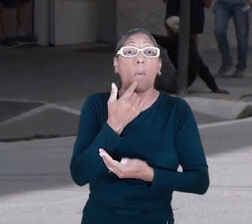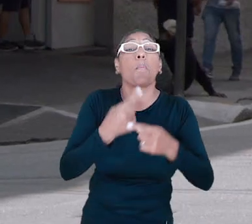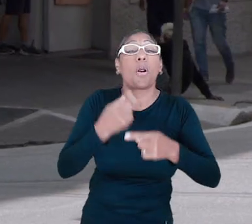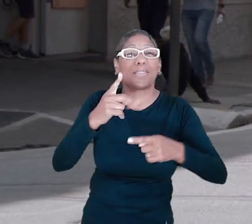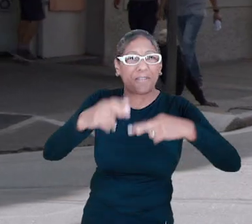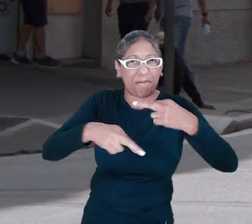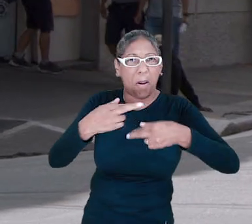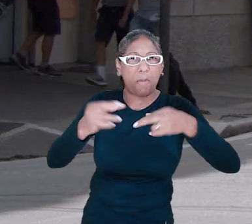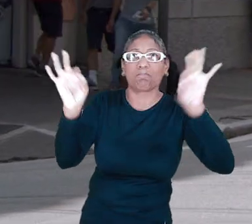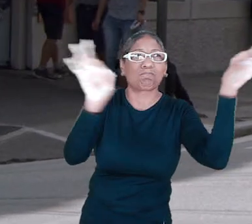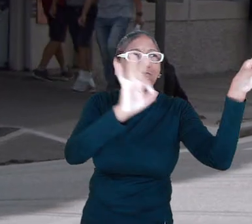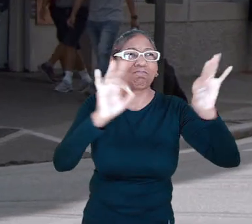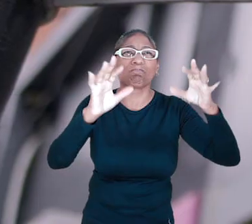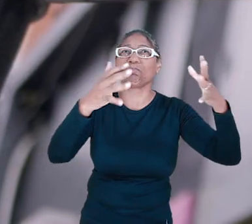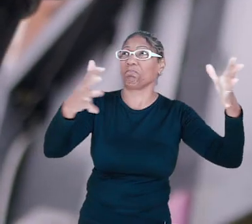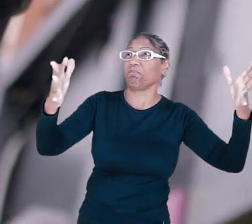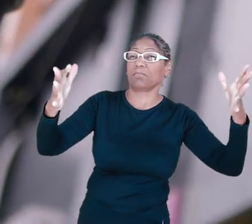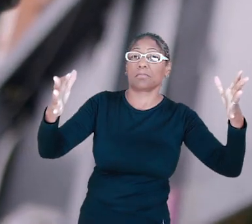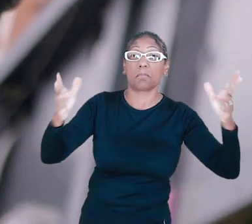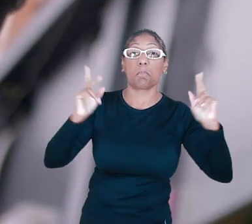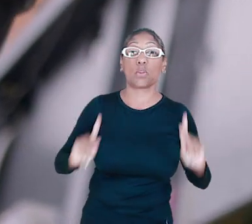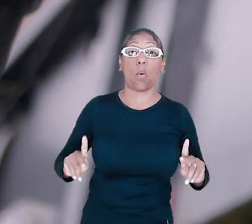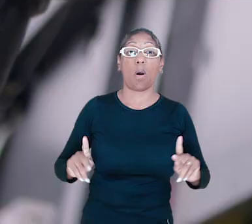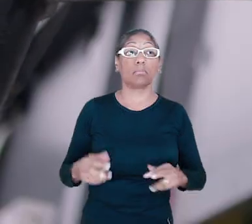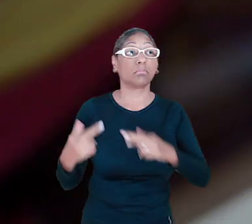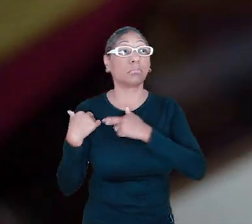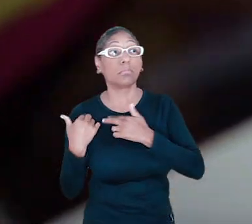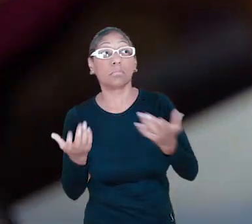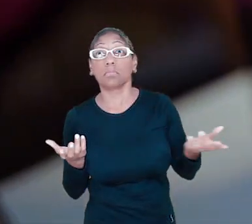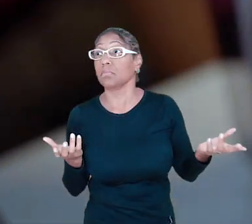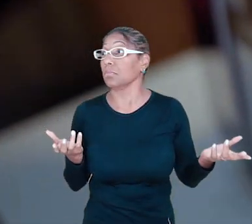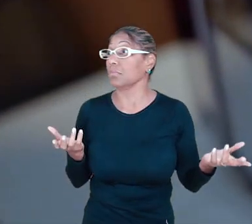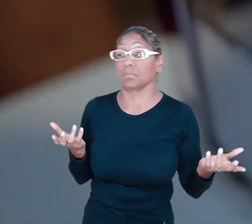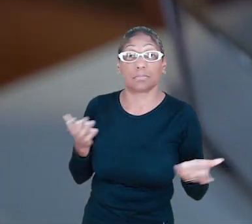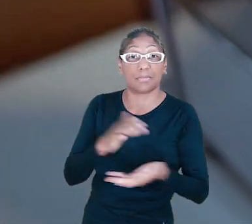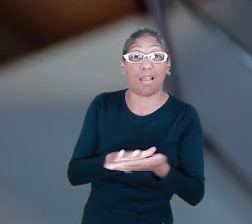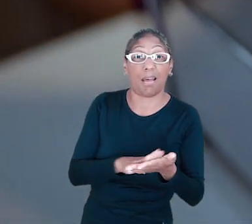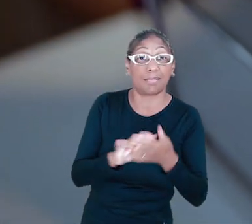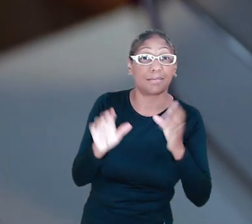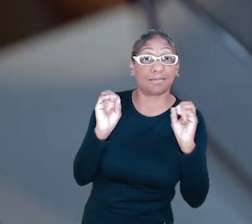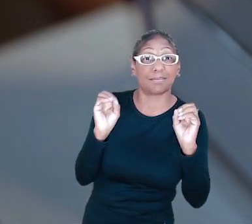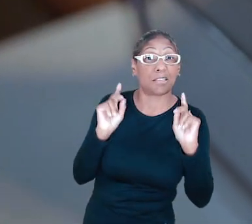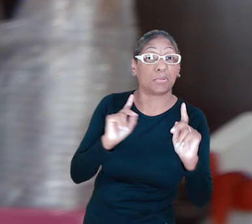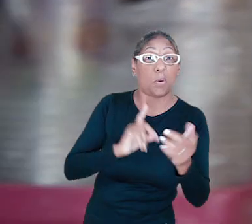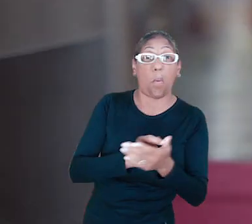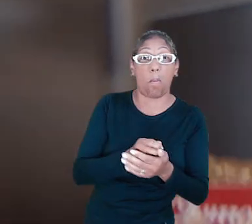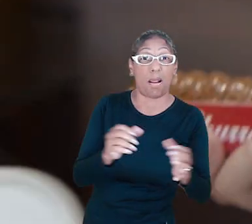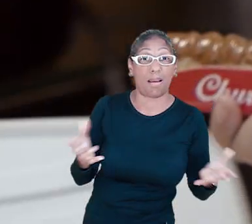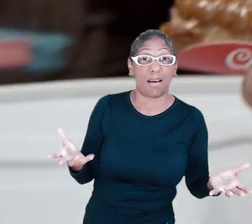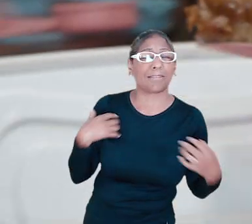uma estrutura toda, com o pessoal todo disponível e não existe público para